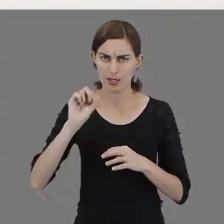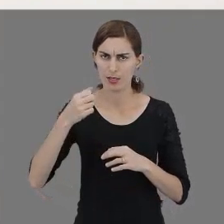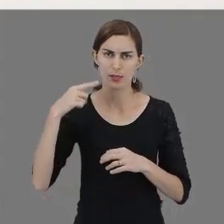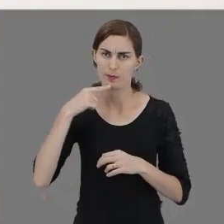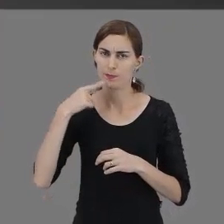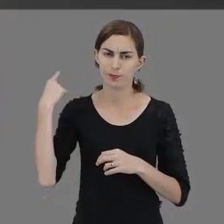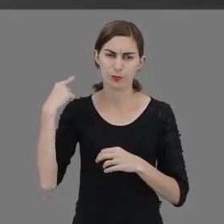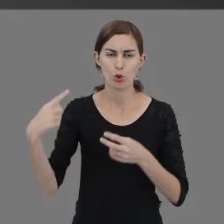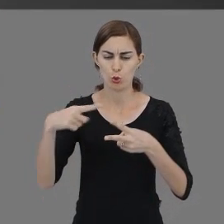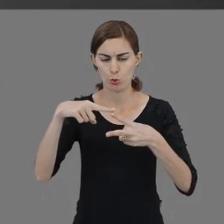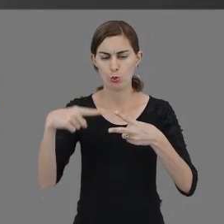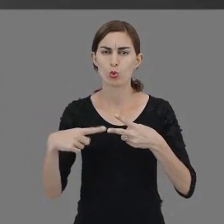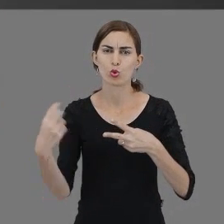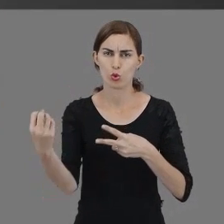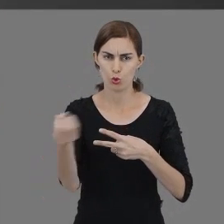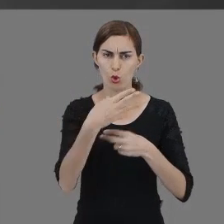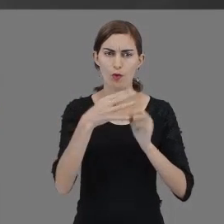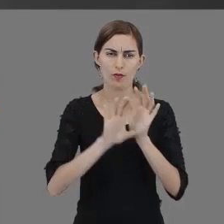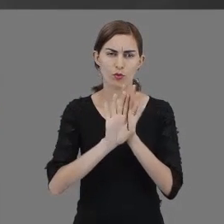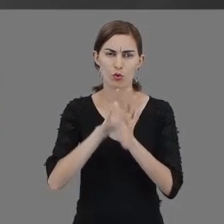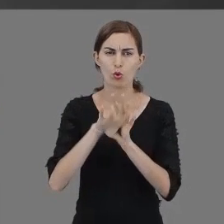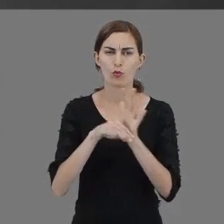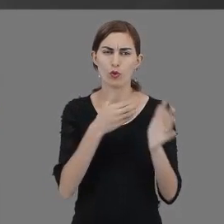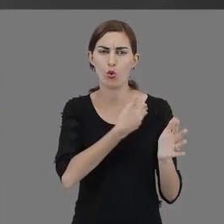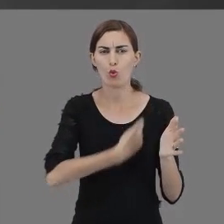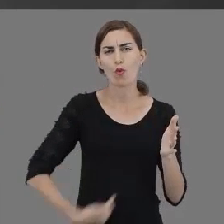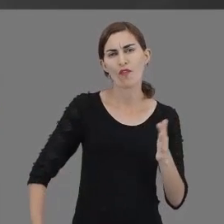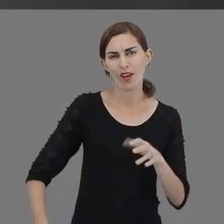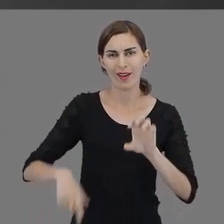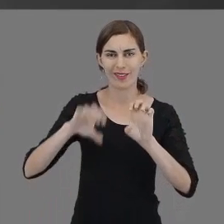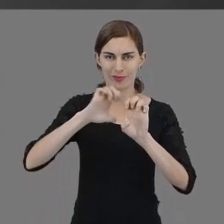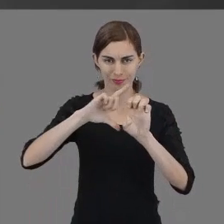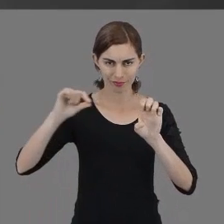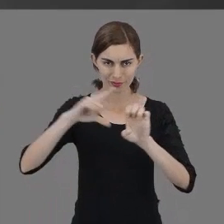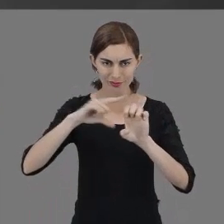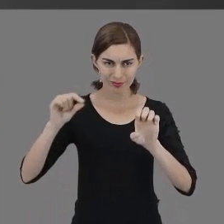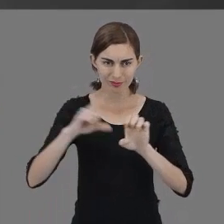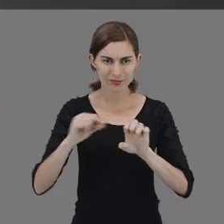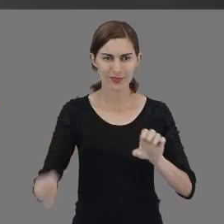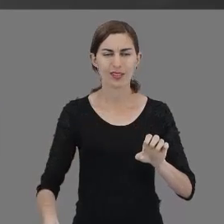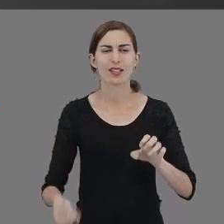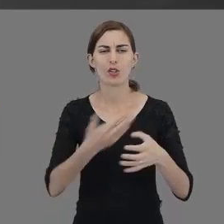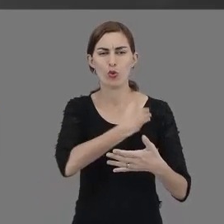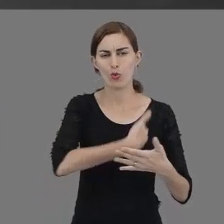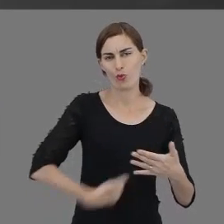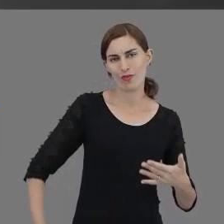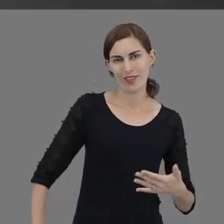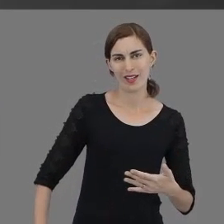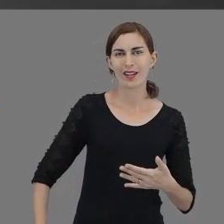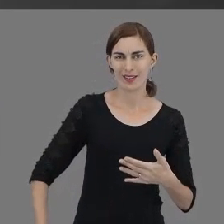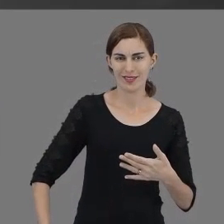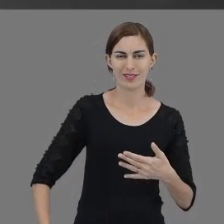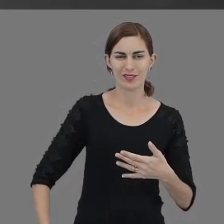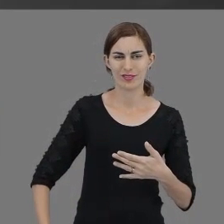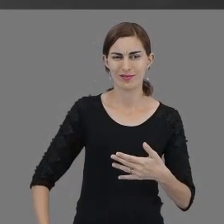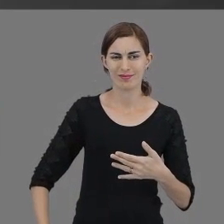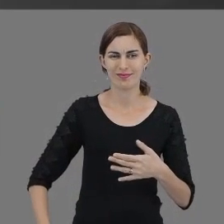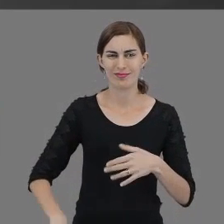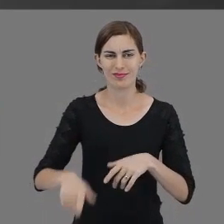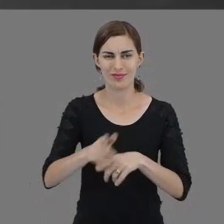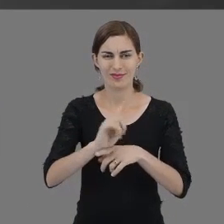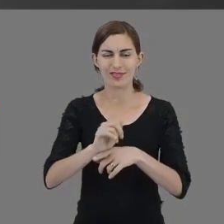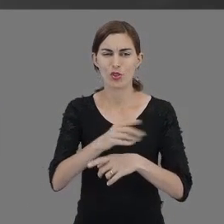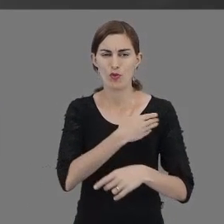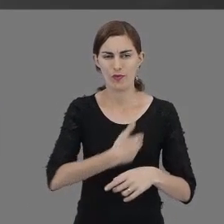a gente tem dois novos conceitos, que é o governo empreendedor e a da governança pública, né? Que eles vêm complementar essa era que a gente vive do